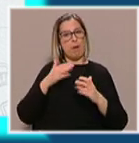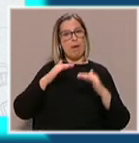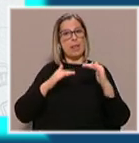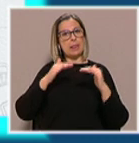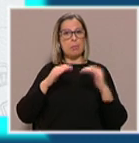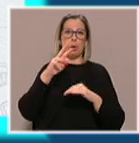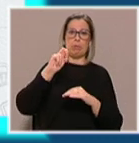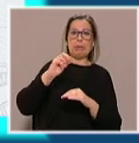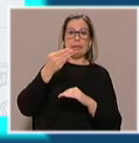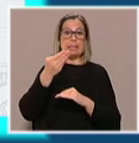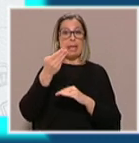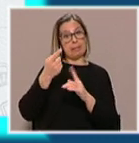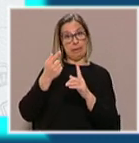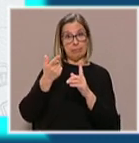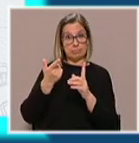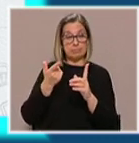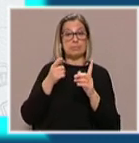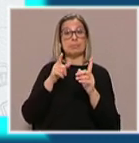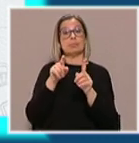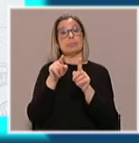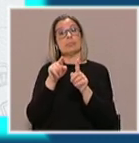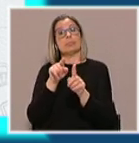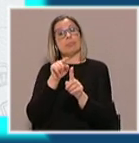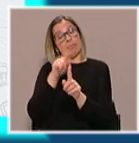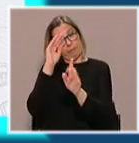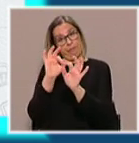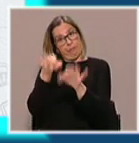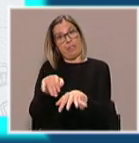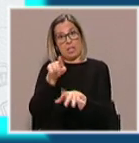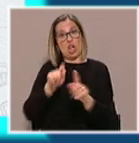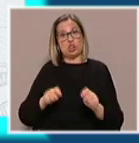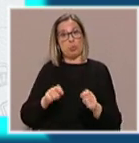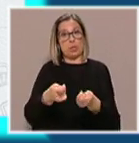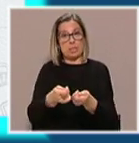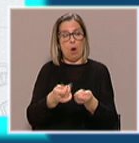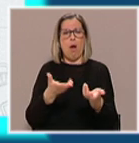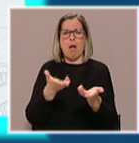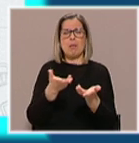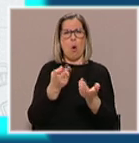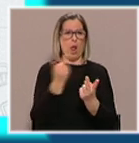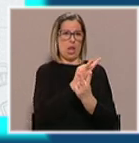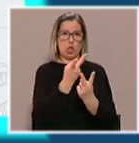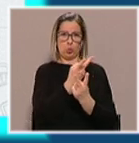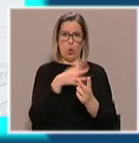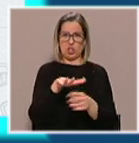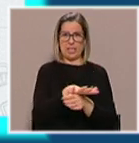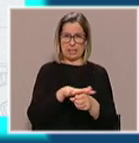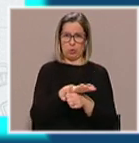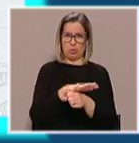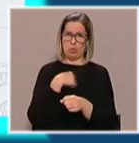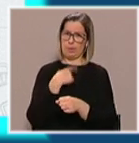nossa temperatura corporal e finaliza-se assim a estimulação. O que é que nós assistimos nestas duas situações?